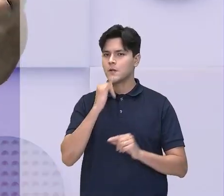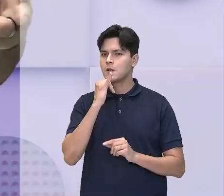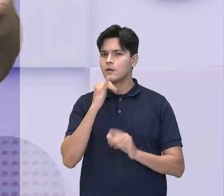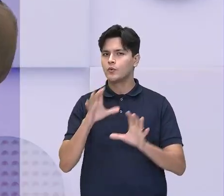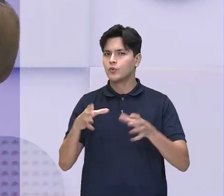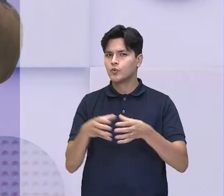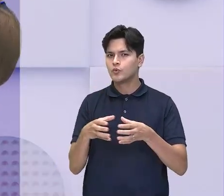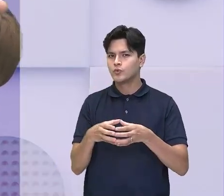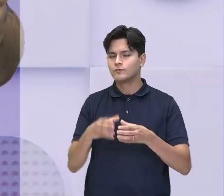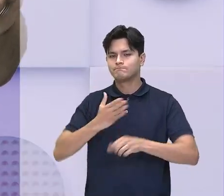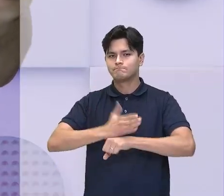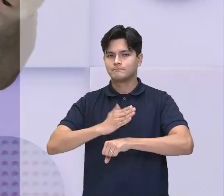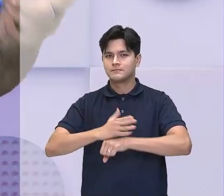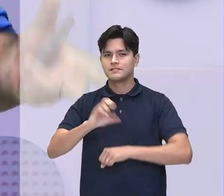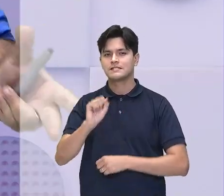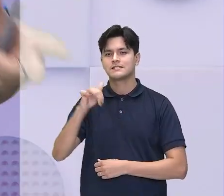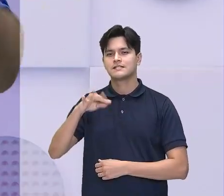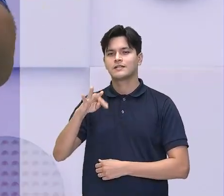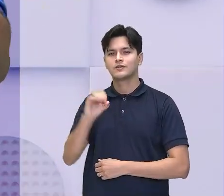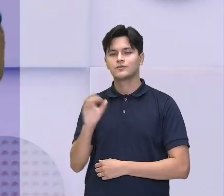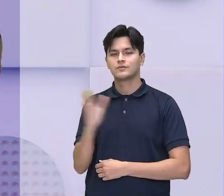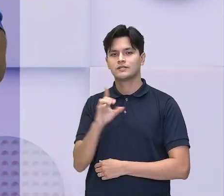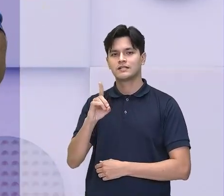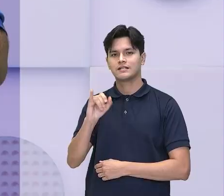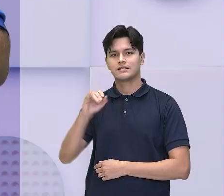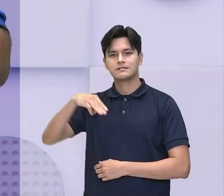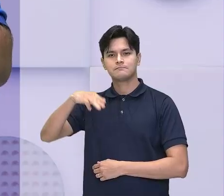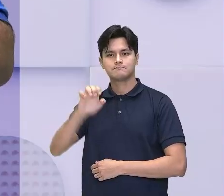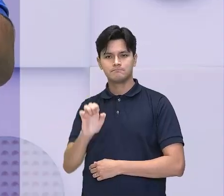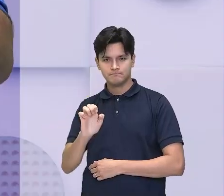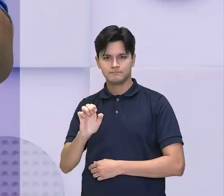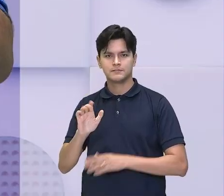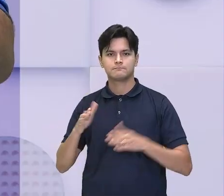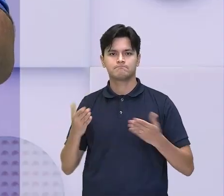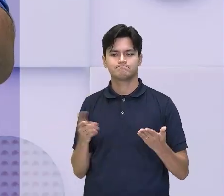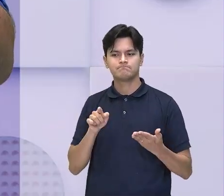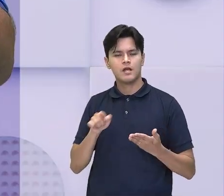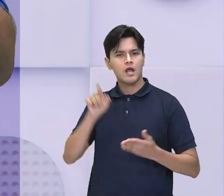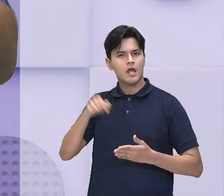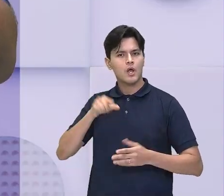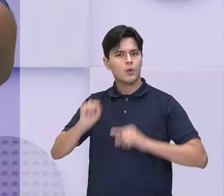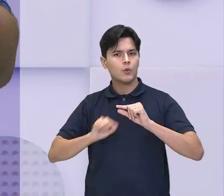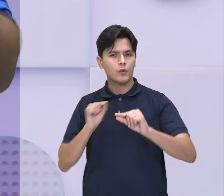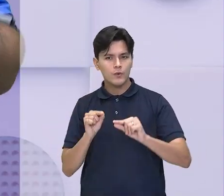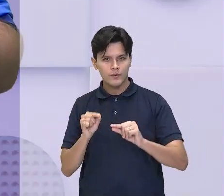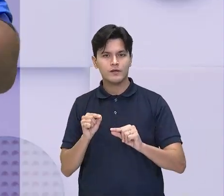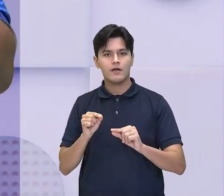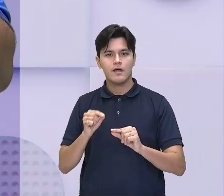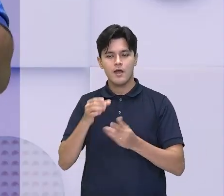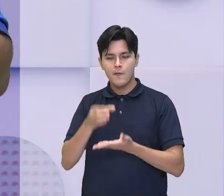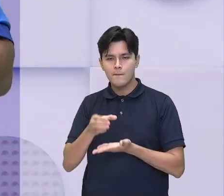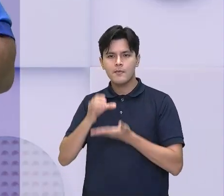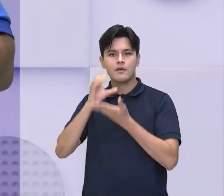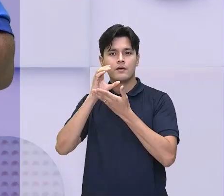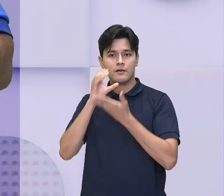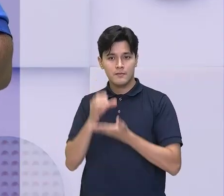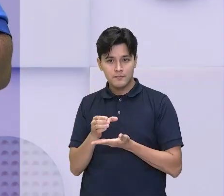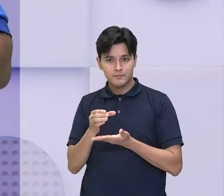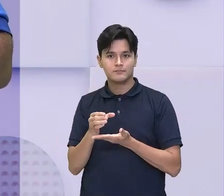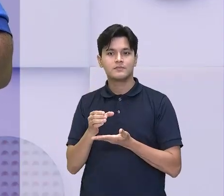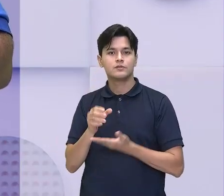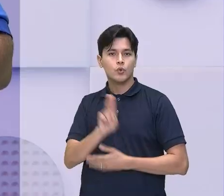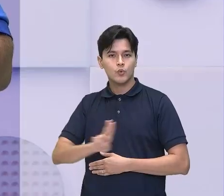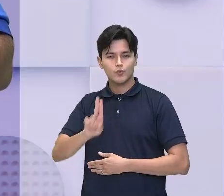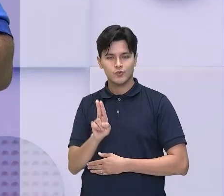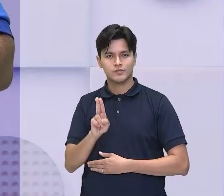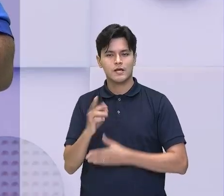para participar, seja da União do Vegetal ou do Santo Daime, que é uma bebida que é consagrada a partir de ervas da Amazônia,